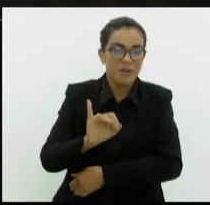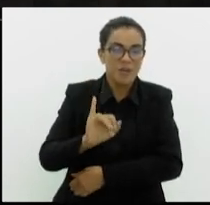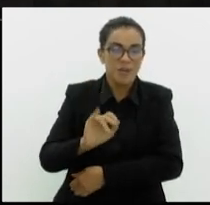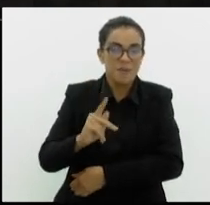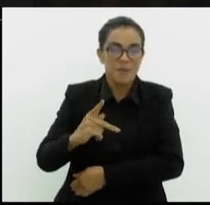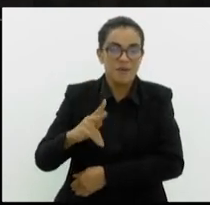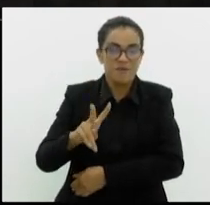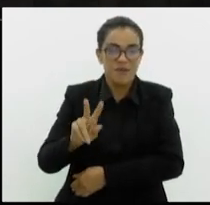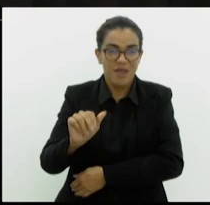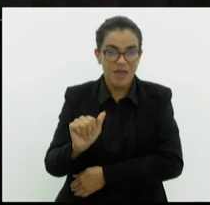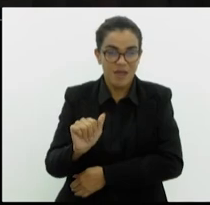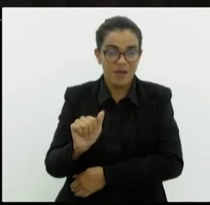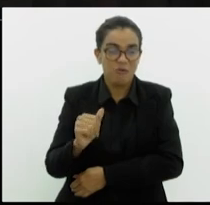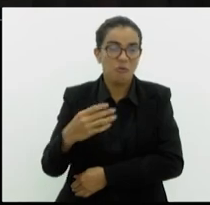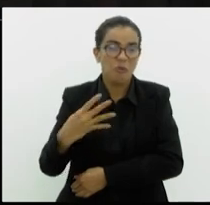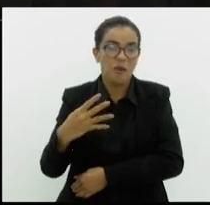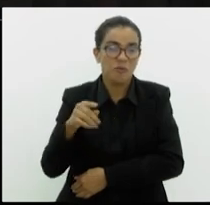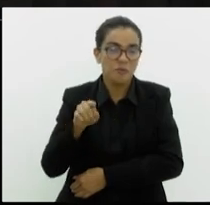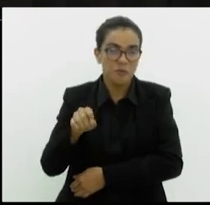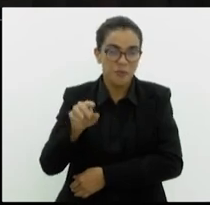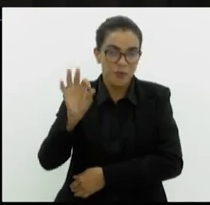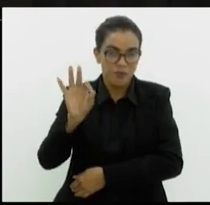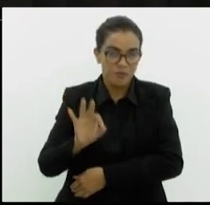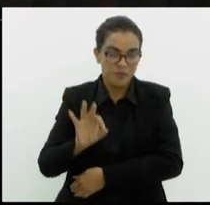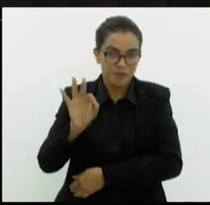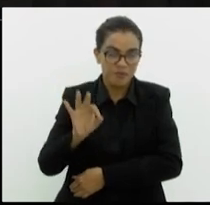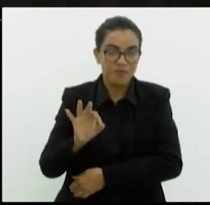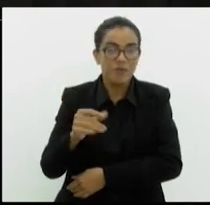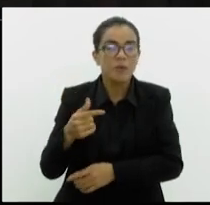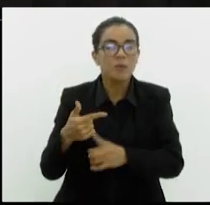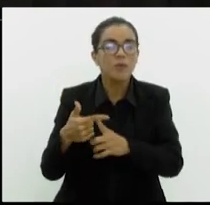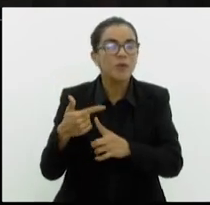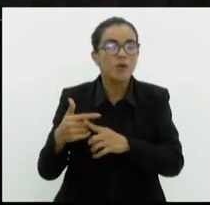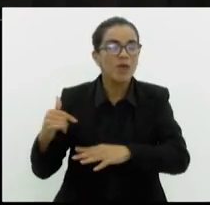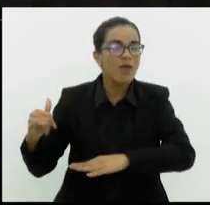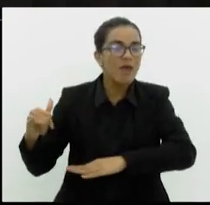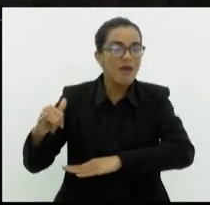4 pontos percentuais. Por que o que os aviões